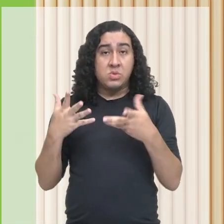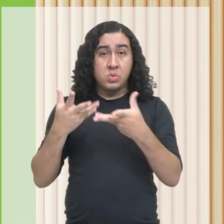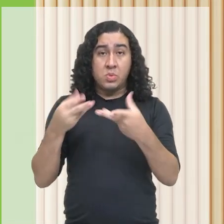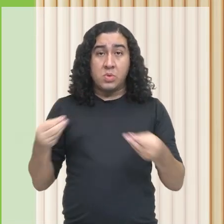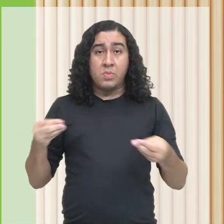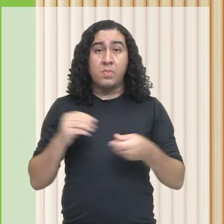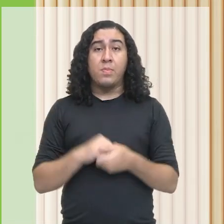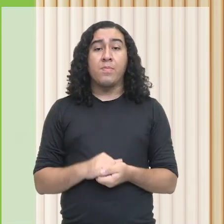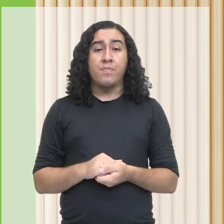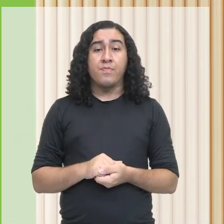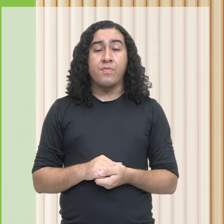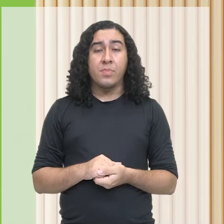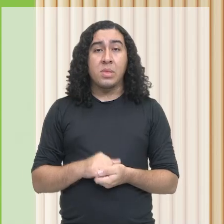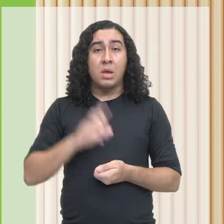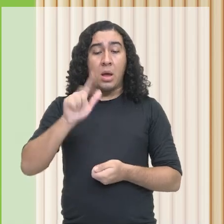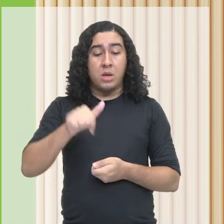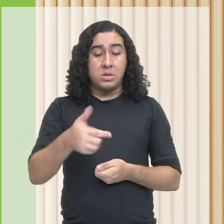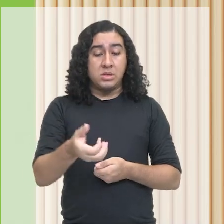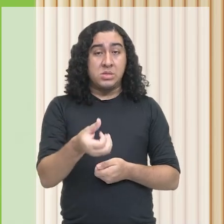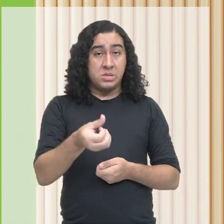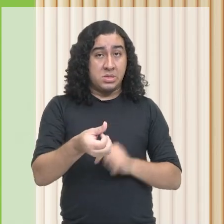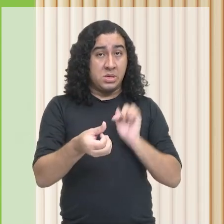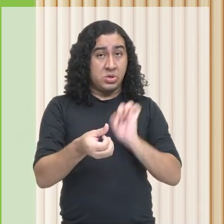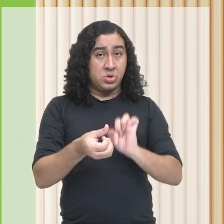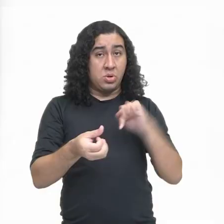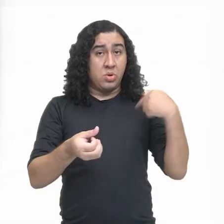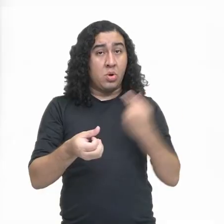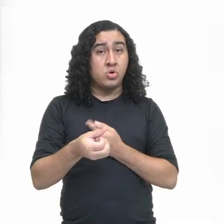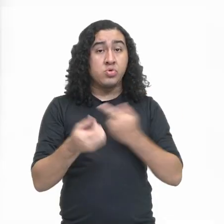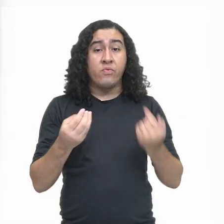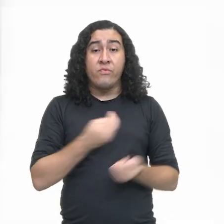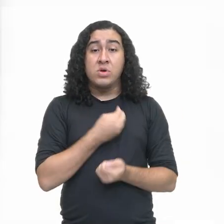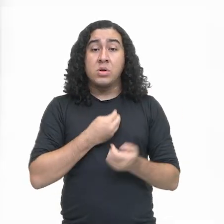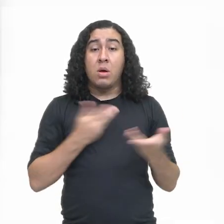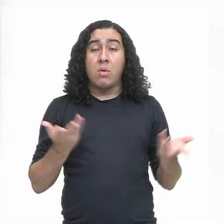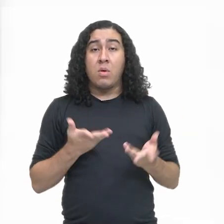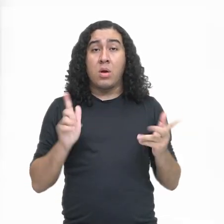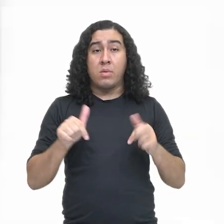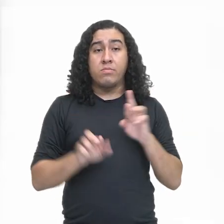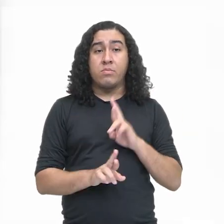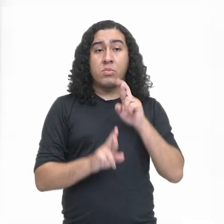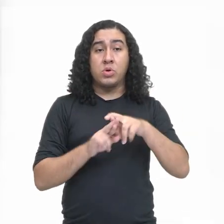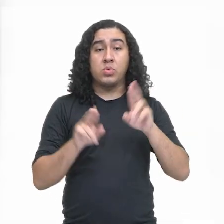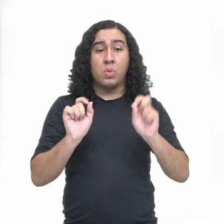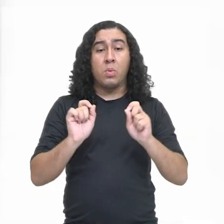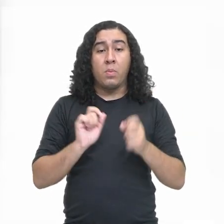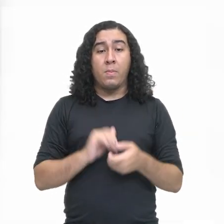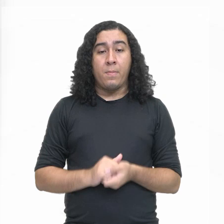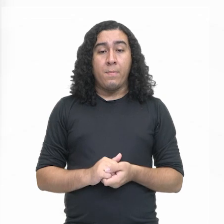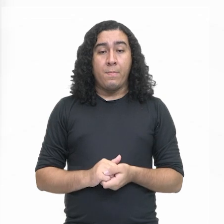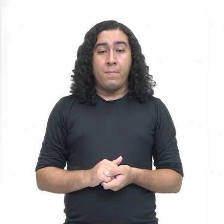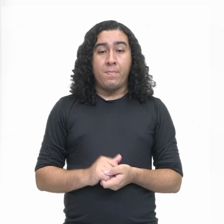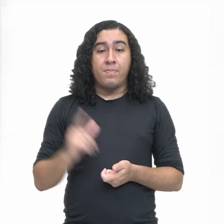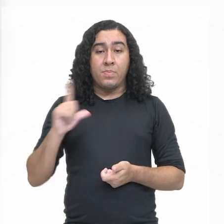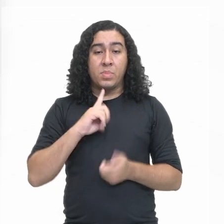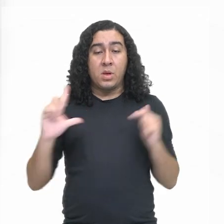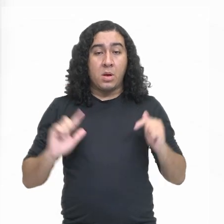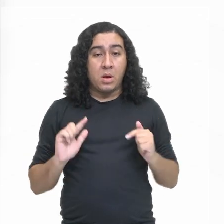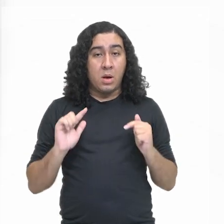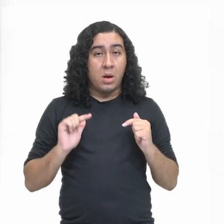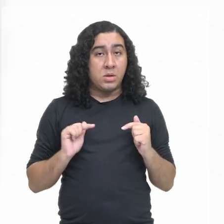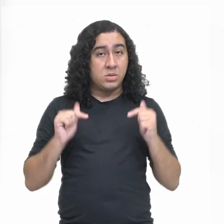vividas. Essa 6ª que nós estamos vivendo agora está relacionada com as